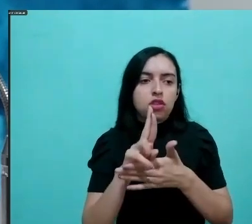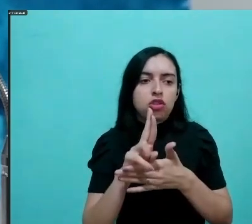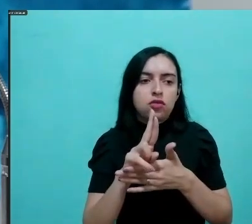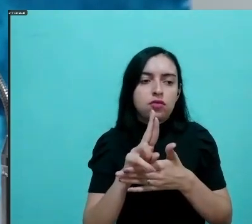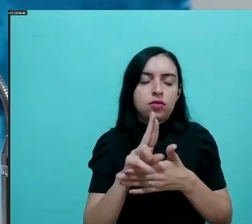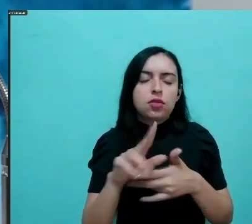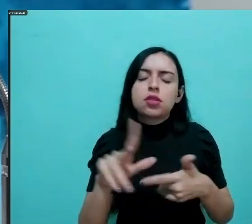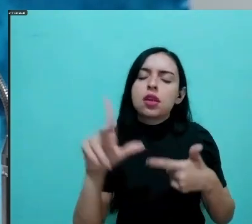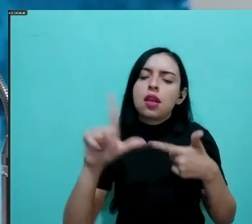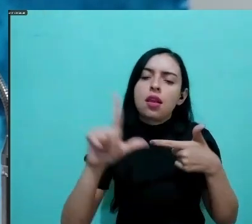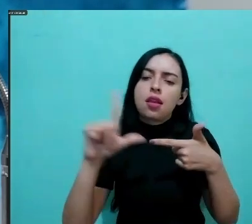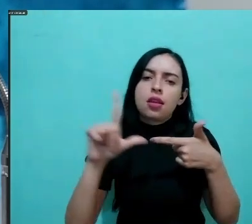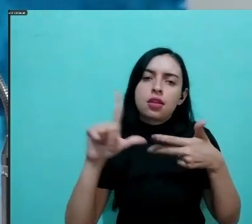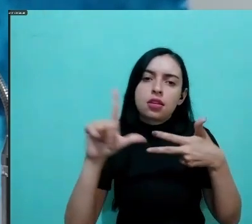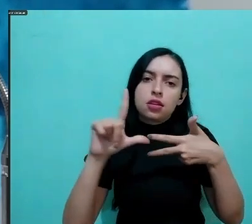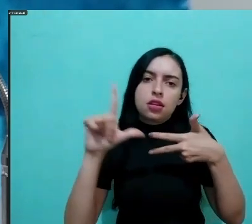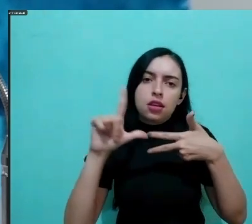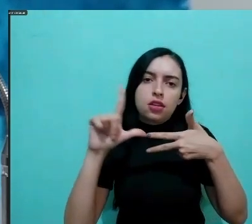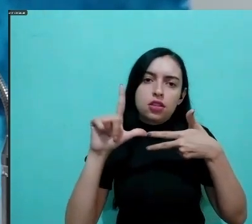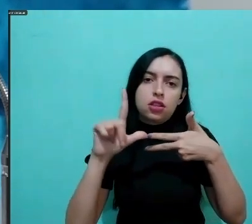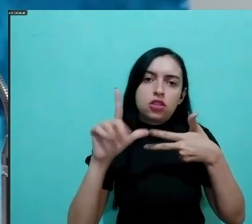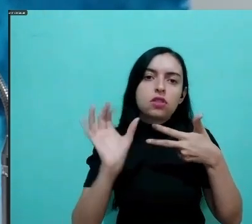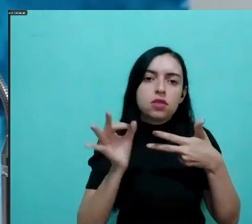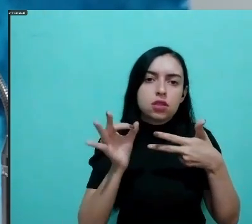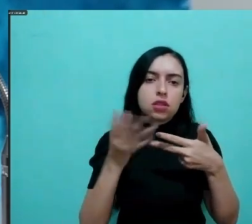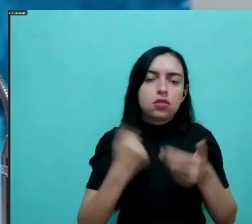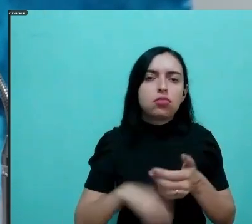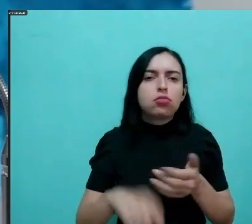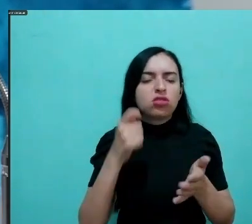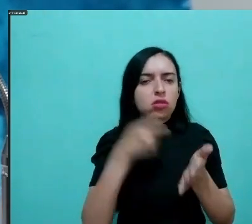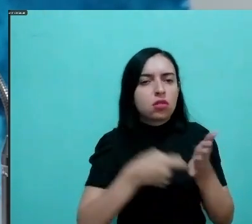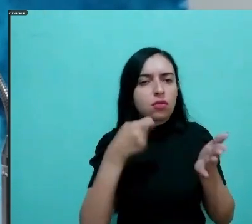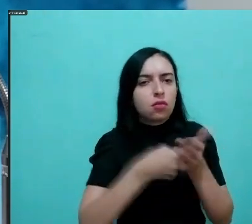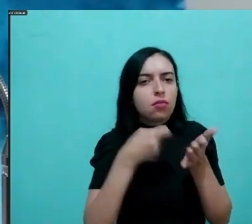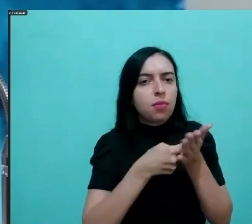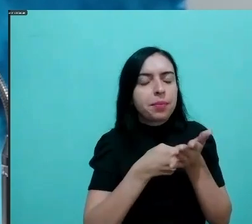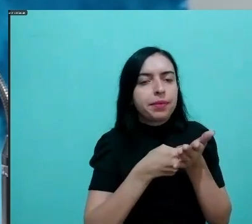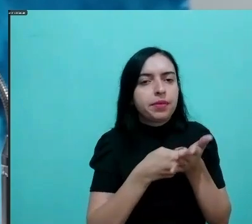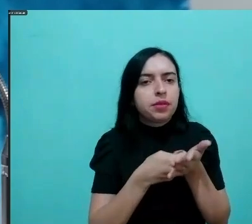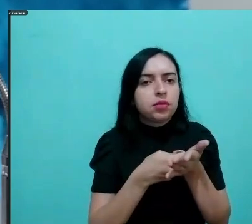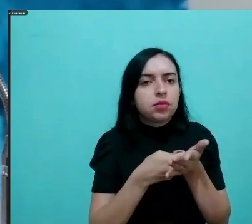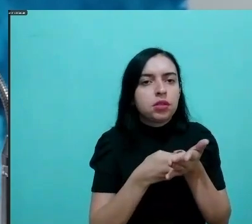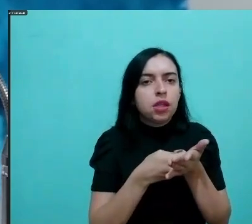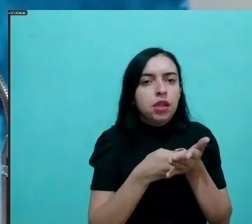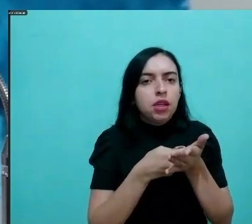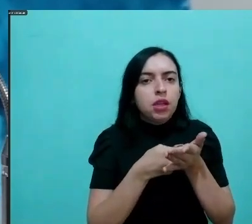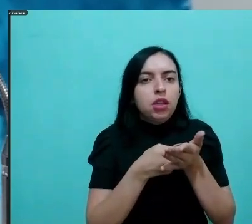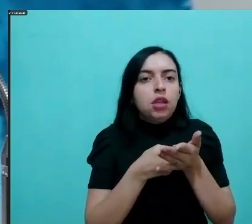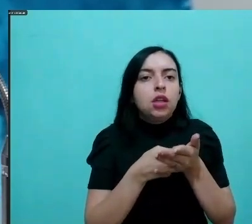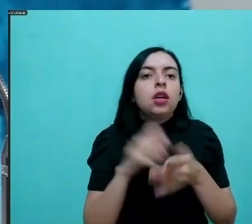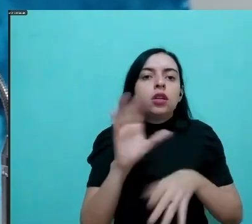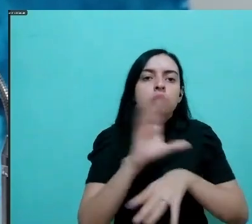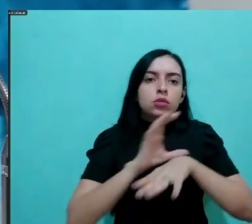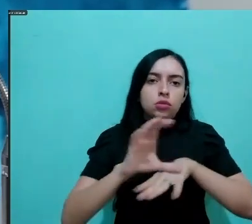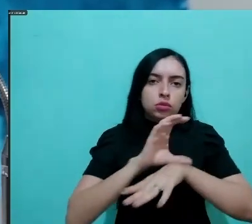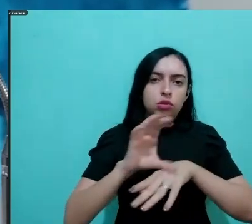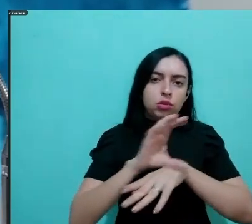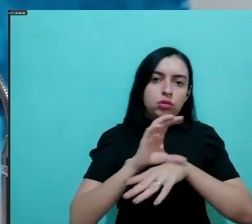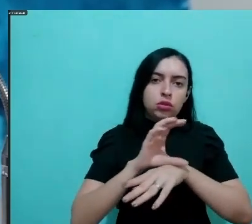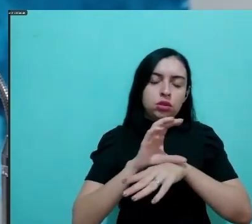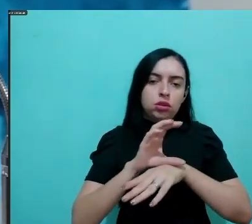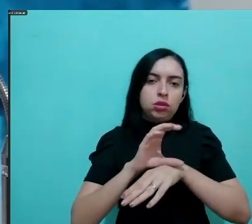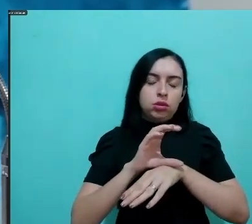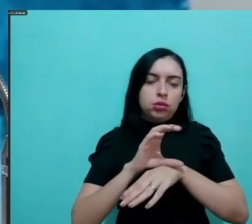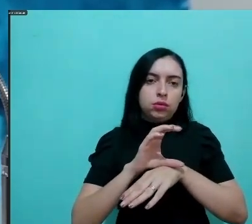legislativo de fato comprometido com a constitucionalidade